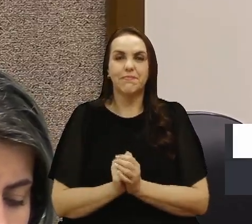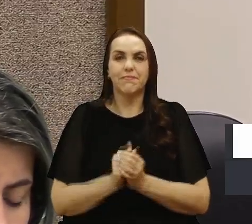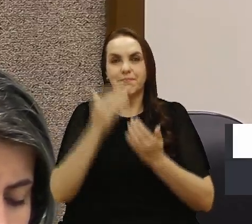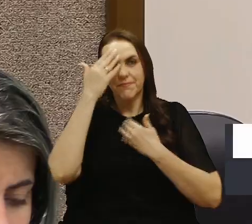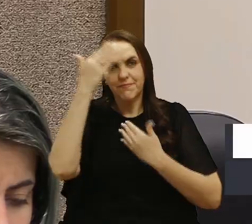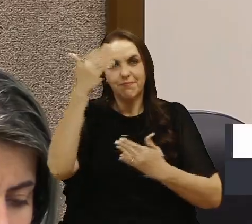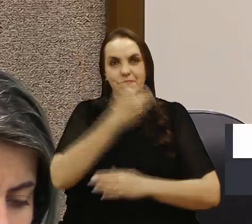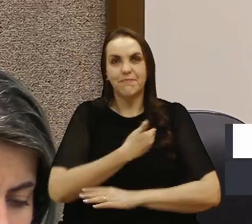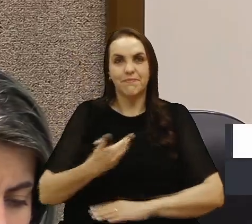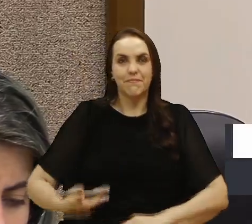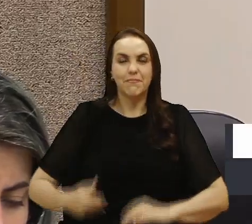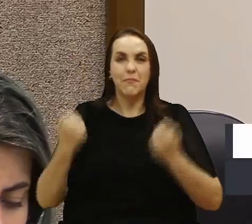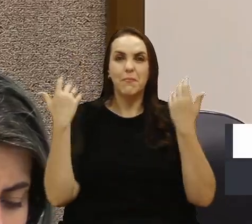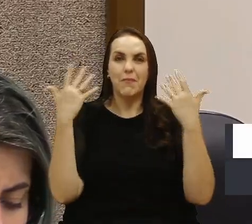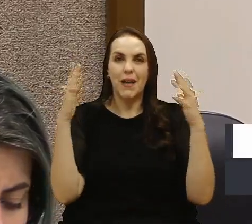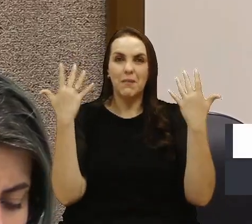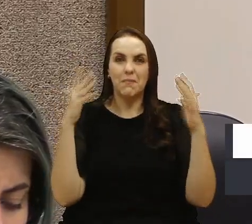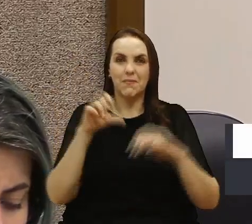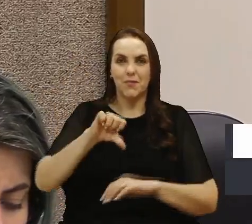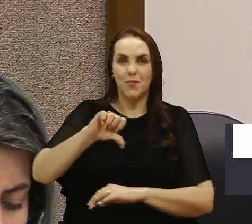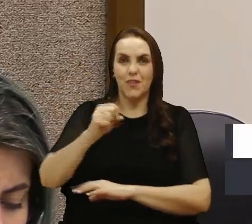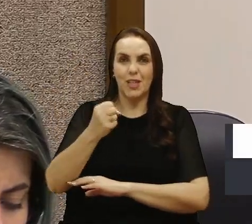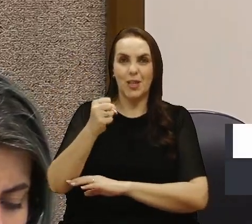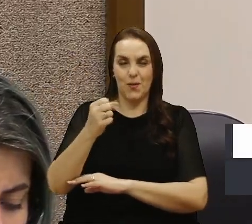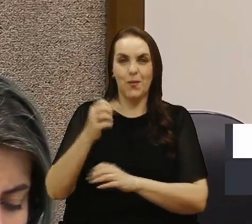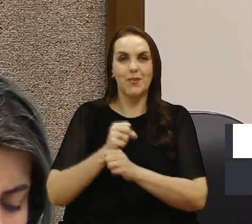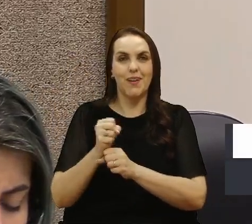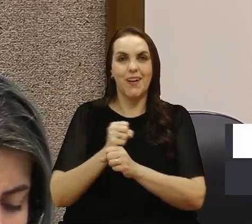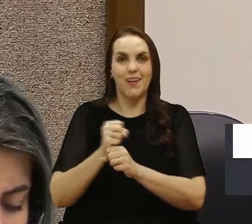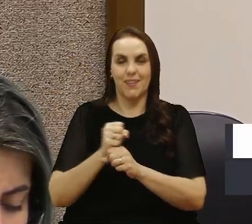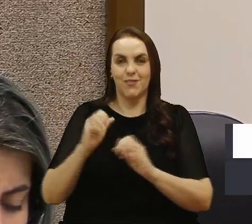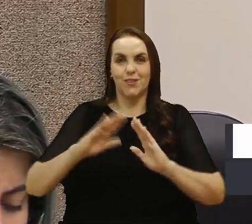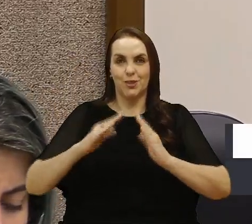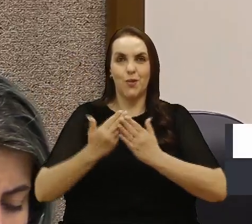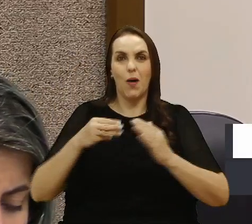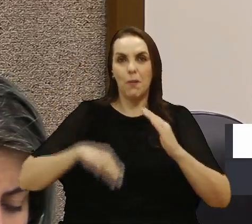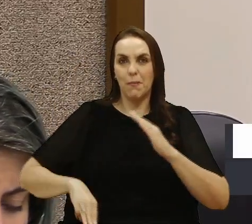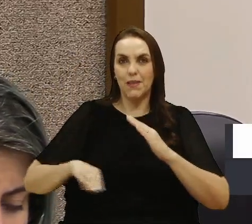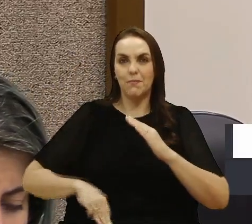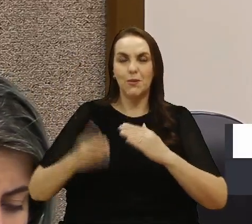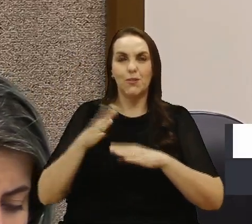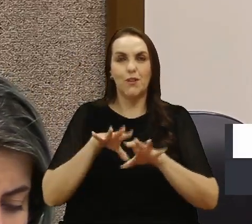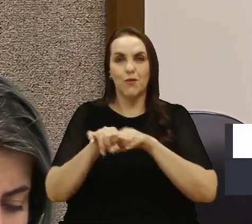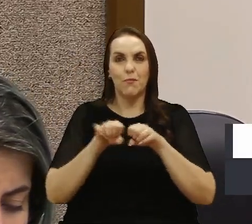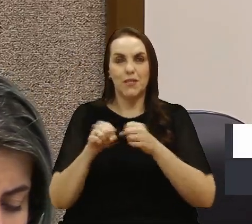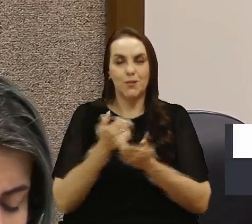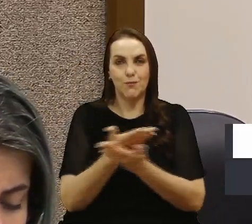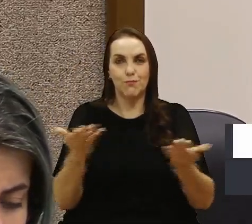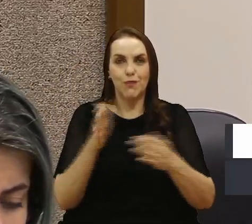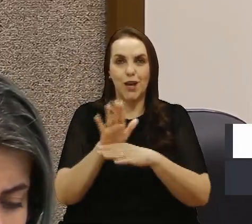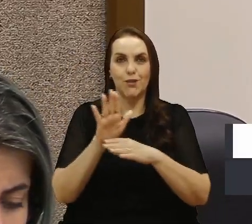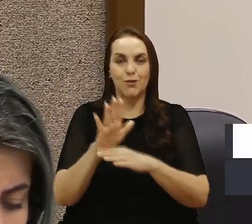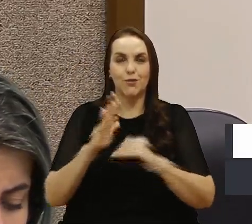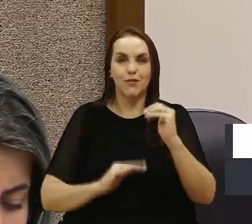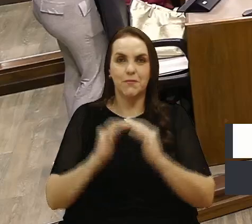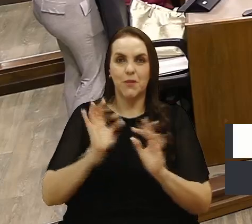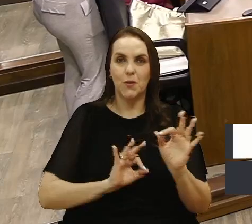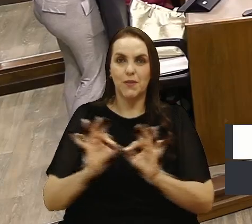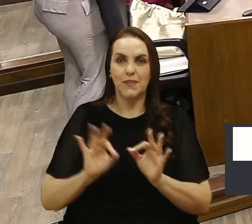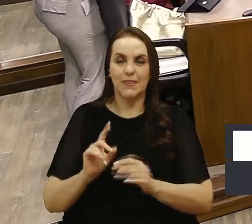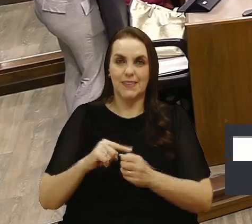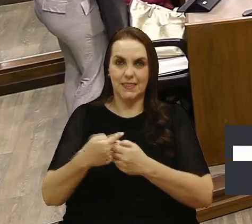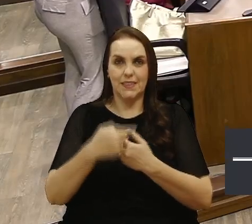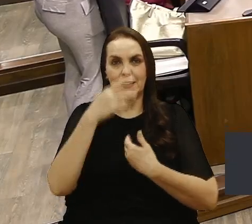meus parabéns aos 98 anos do Madre Milda, que formou tanta gente e auxiliou tanto na construção dessa cidade, presidente.